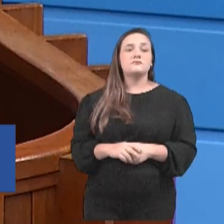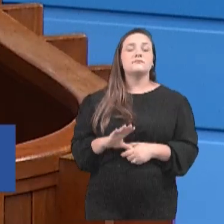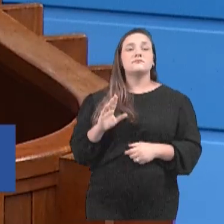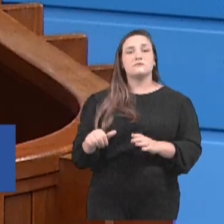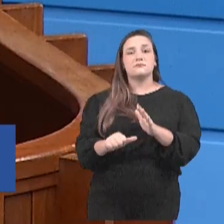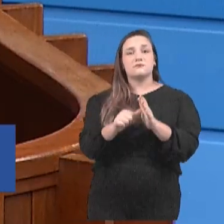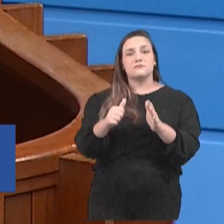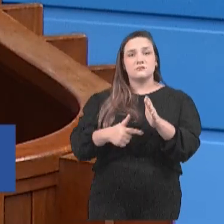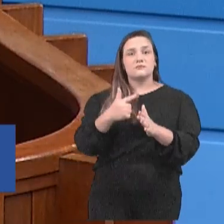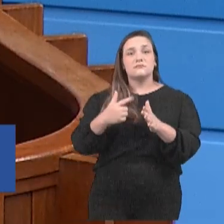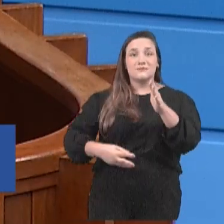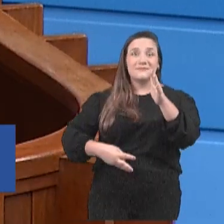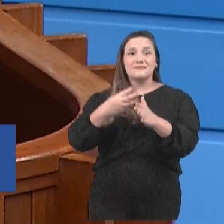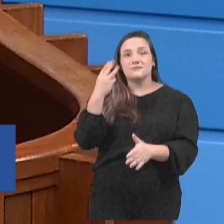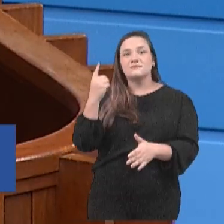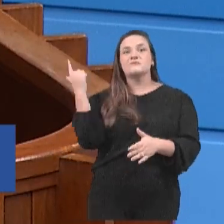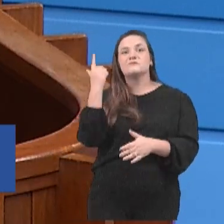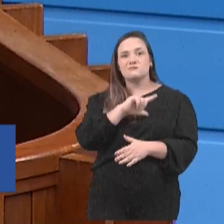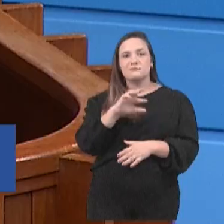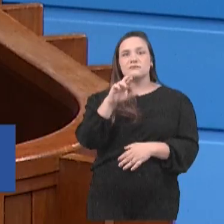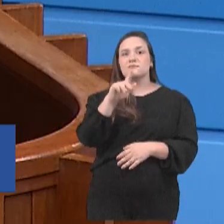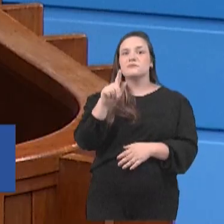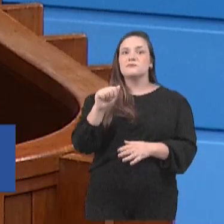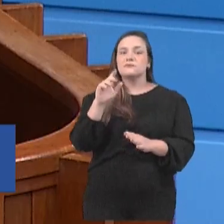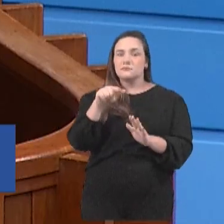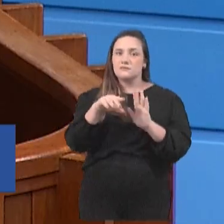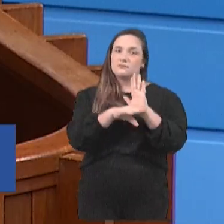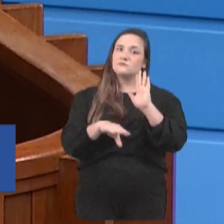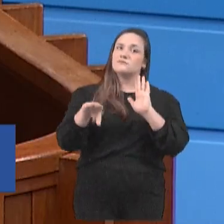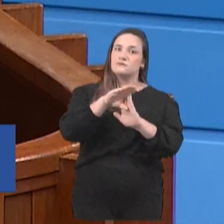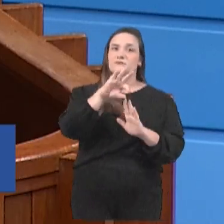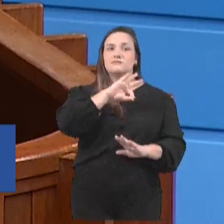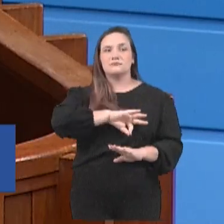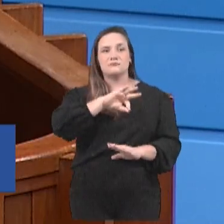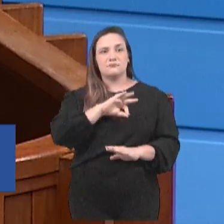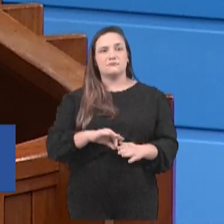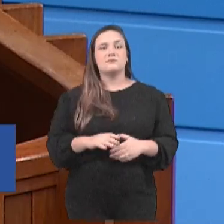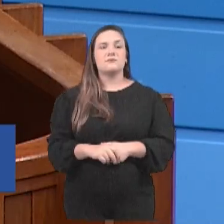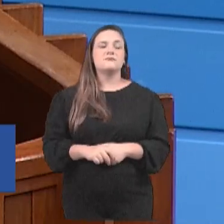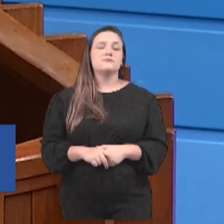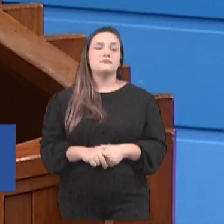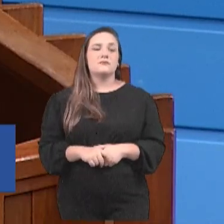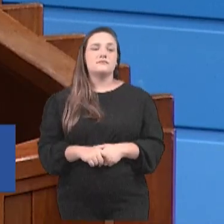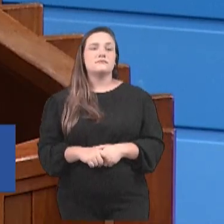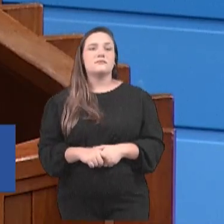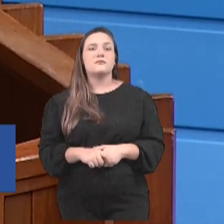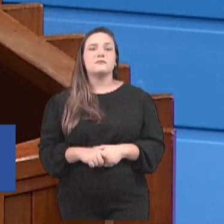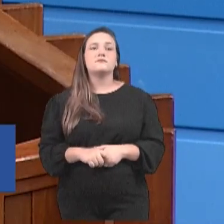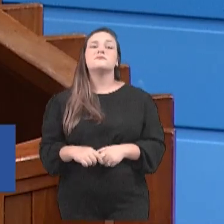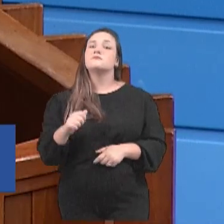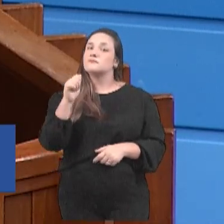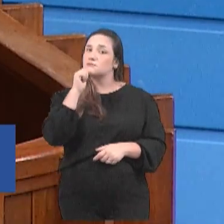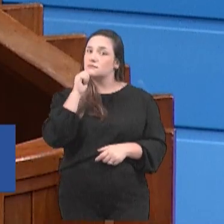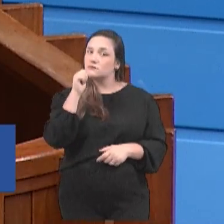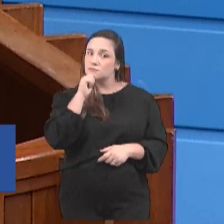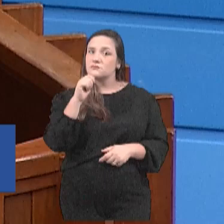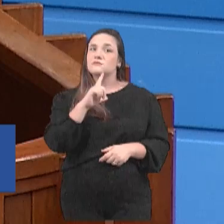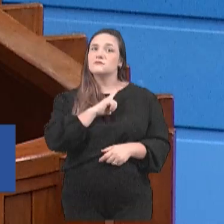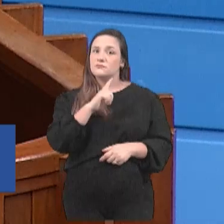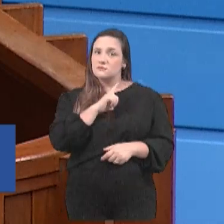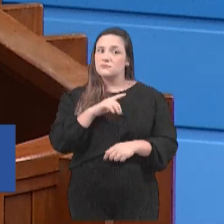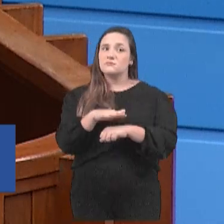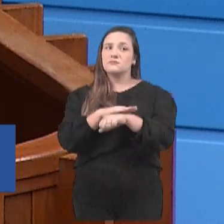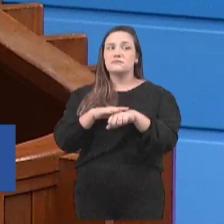consecutiva, aplicar a revisão geral anual, independente da negociação com as